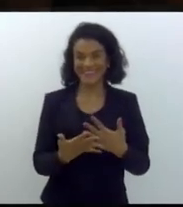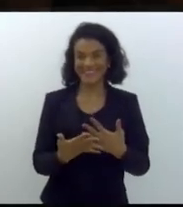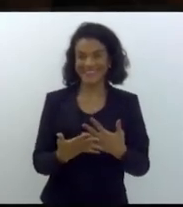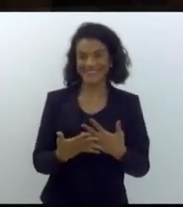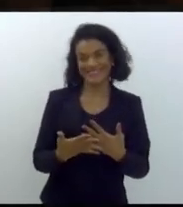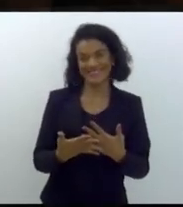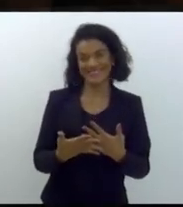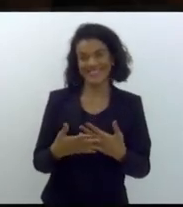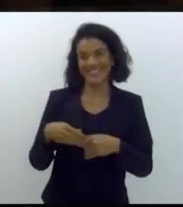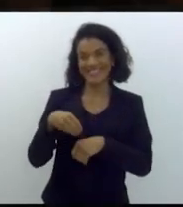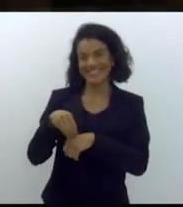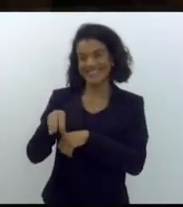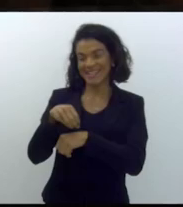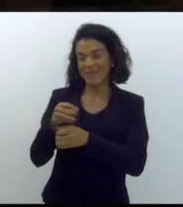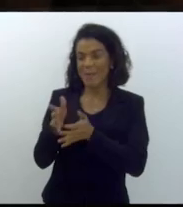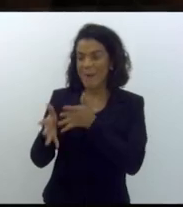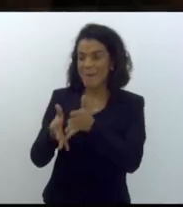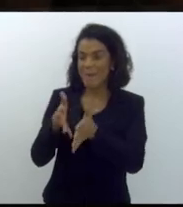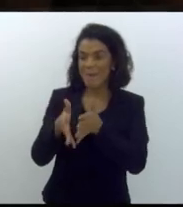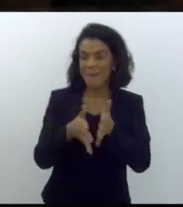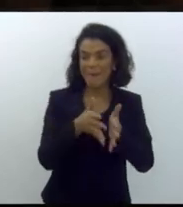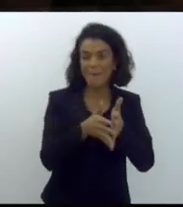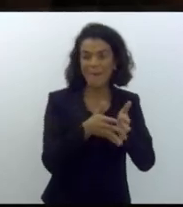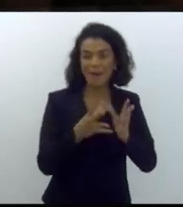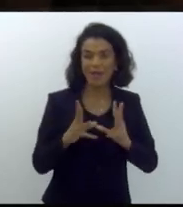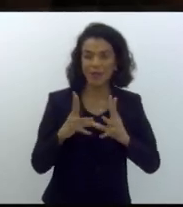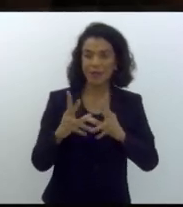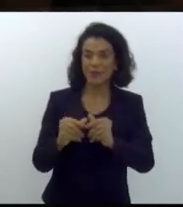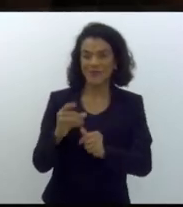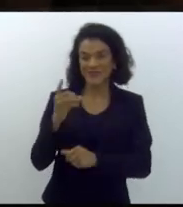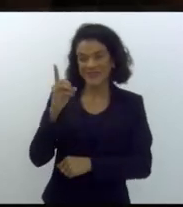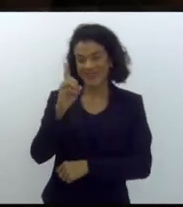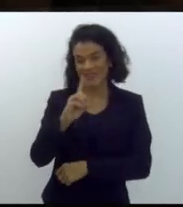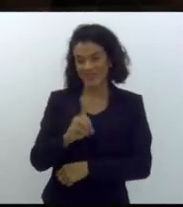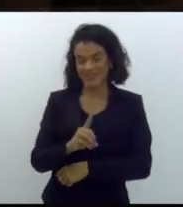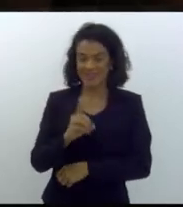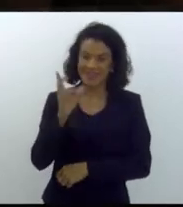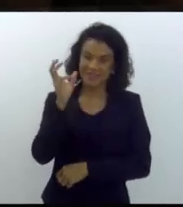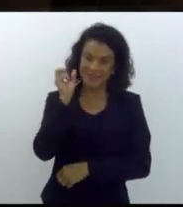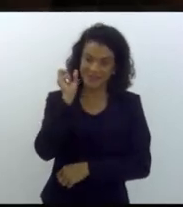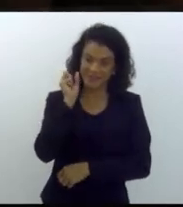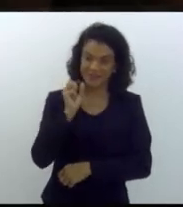que leva a nossa voz aos deficientes auditivos